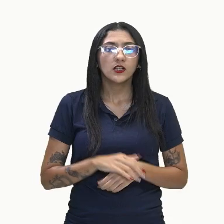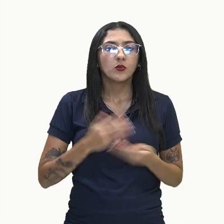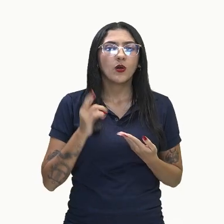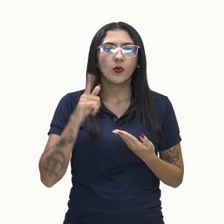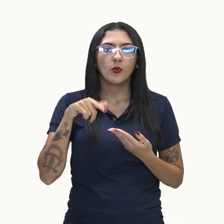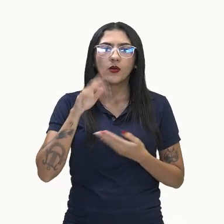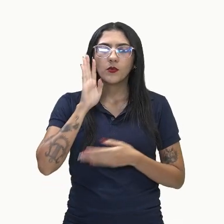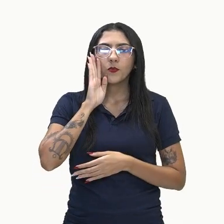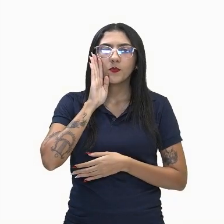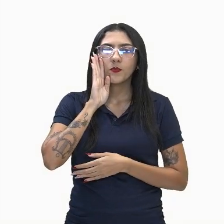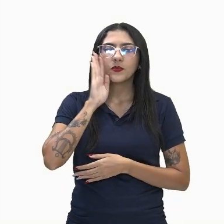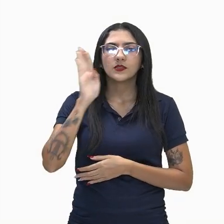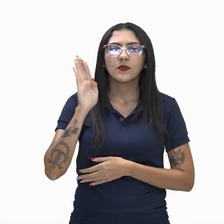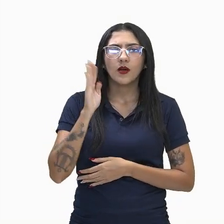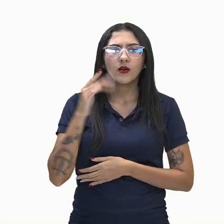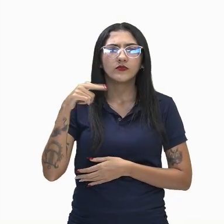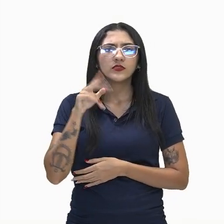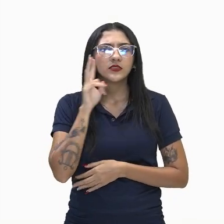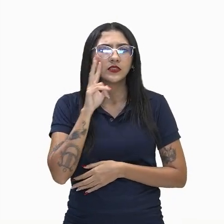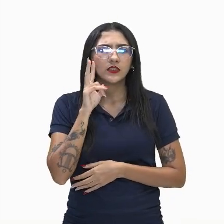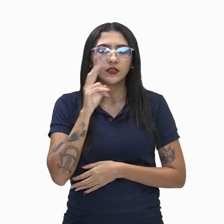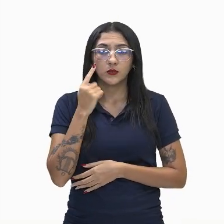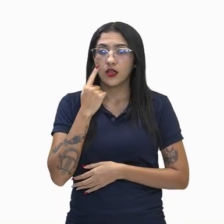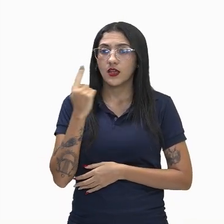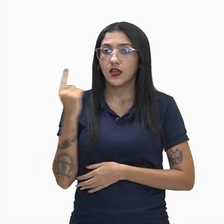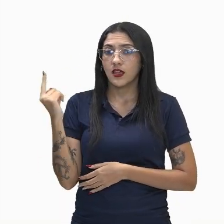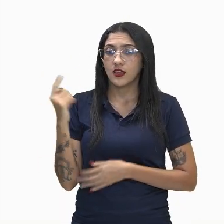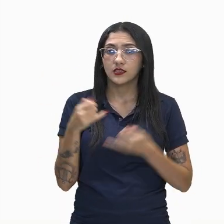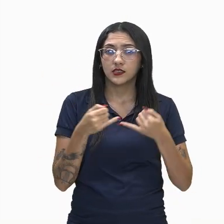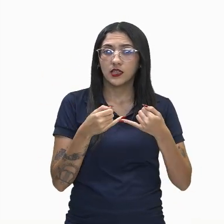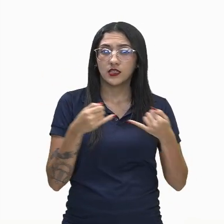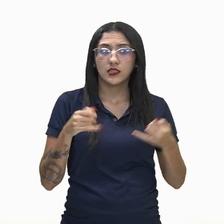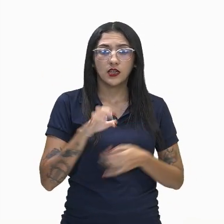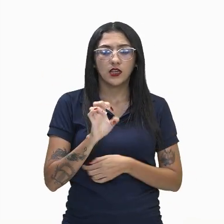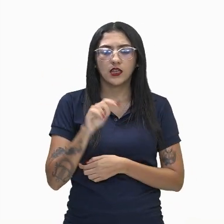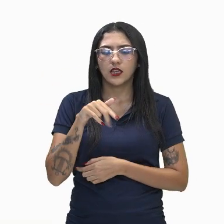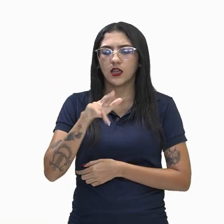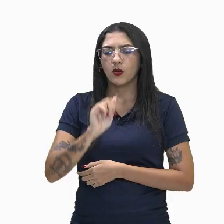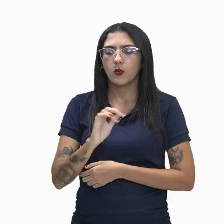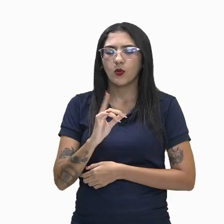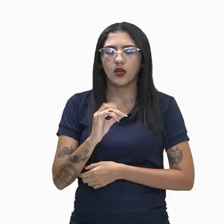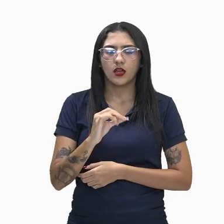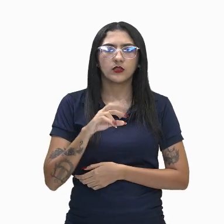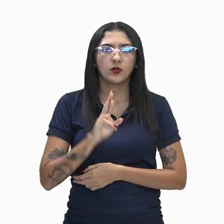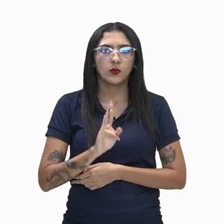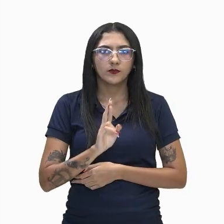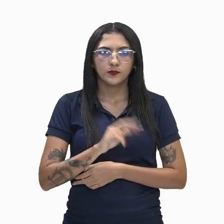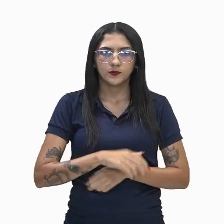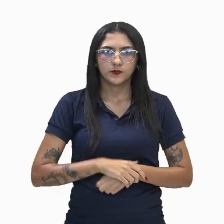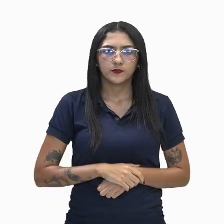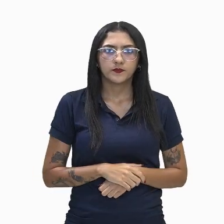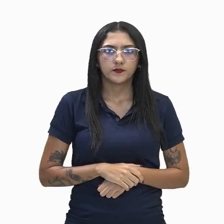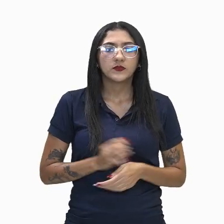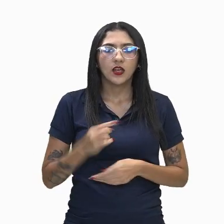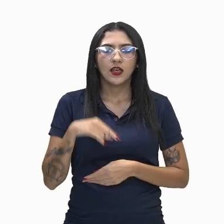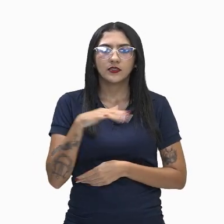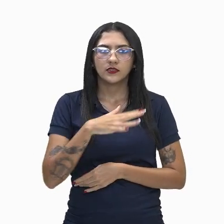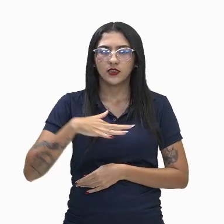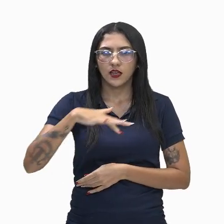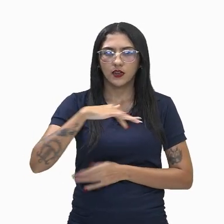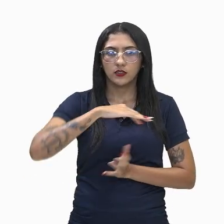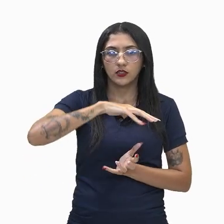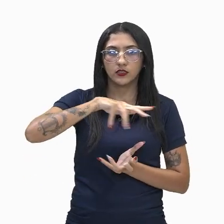olha, qual é? A linha do Equador. E aí nós temos a zona da Terra que mais recebe